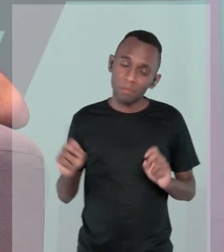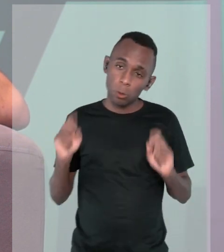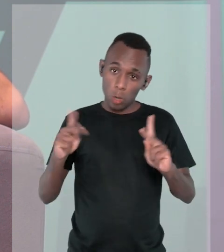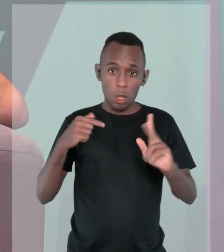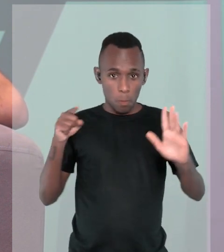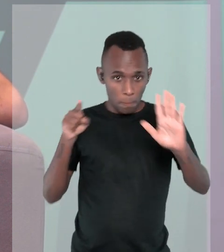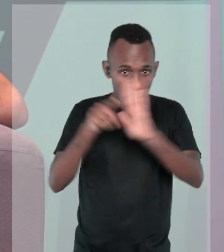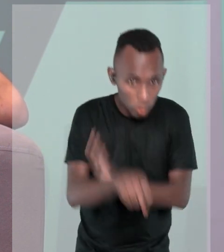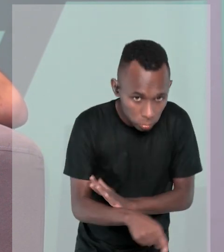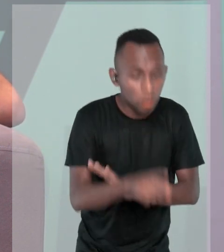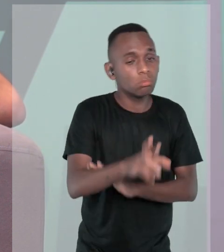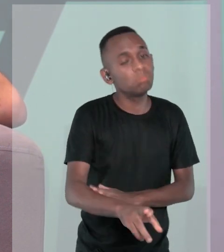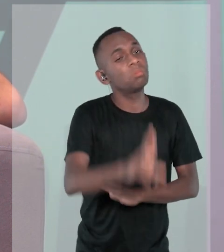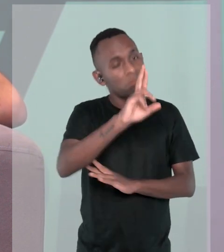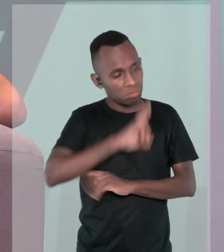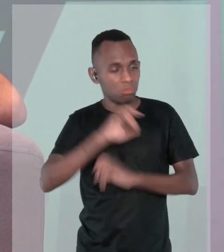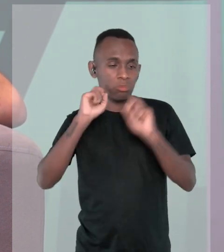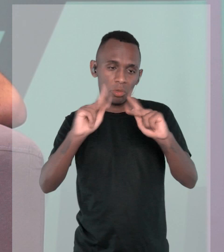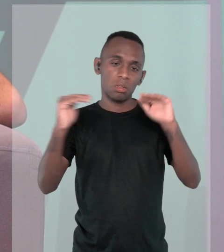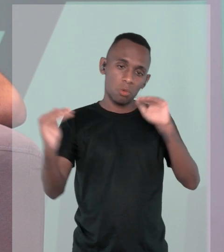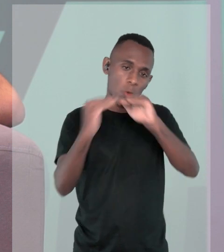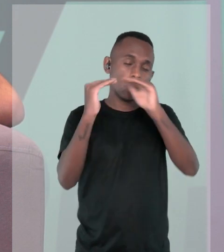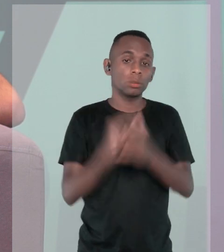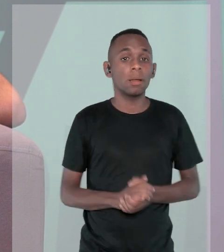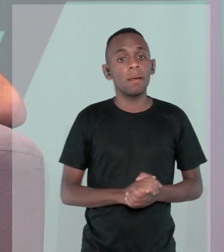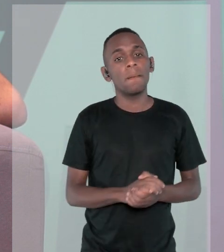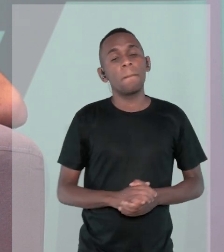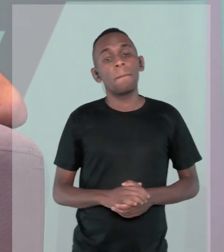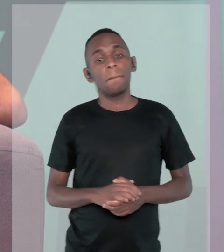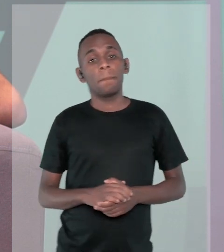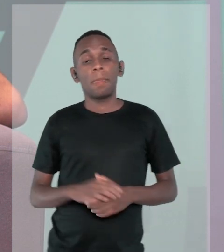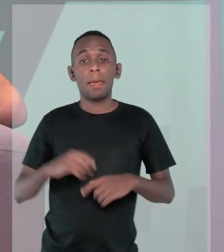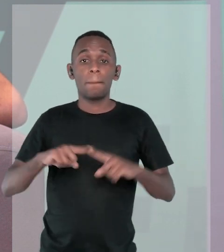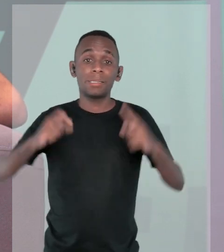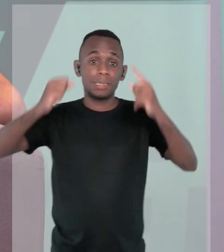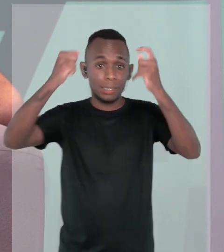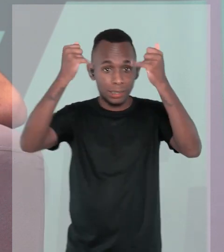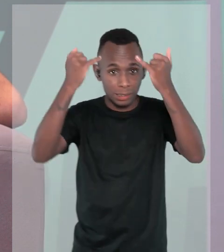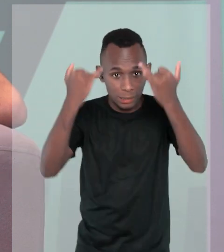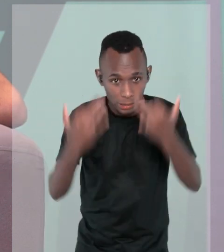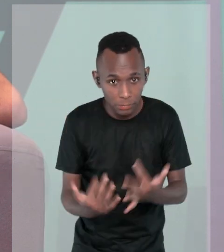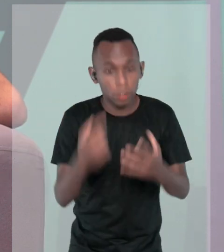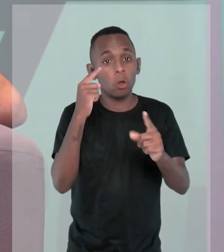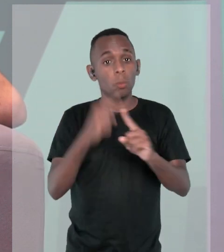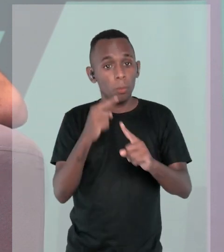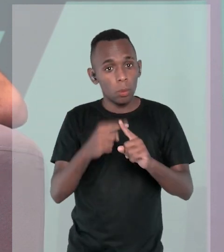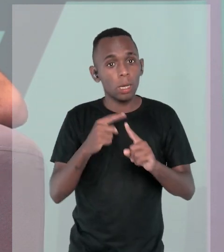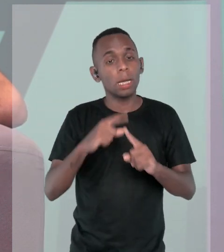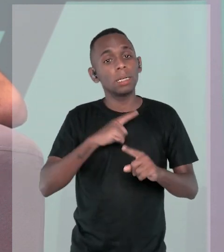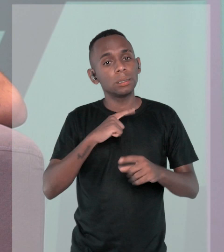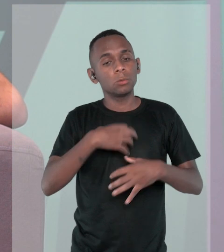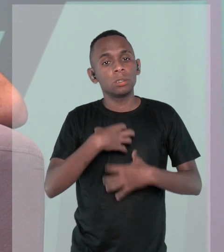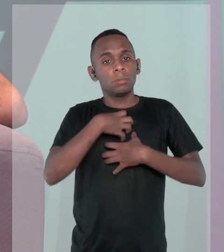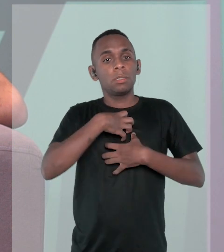uma pergunta e fui convencido da resposta. Quando a gente explica o porquê, há uma